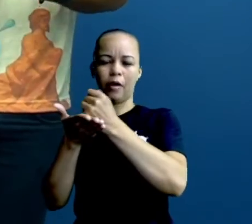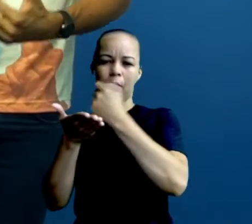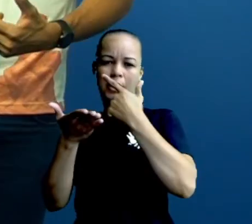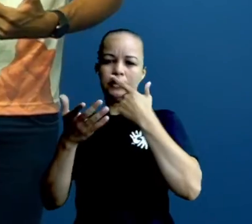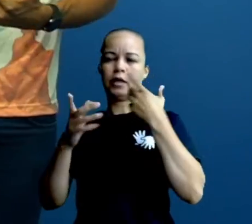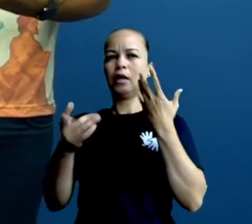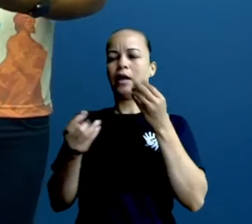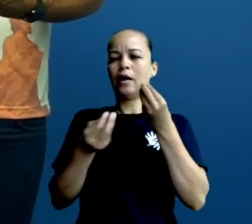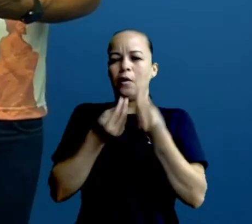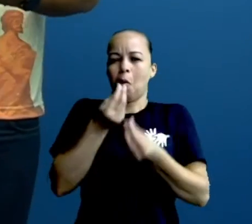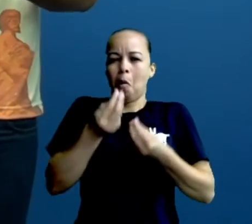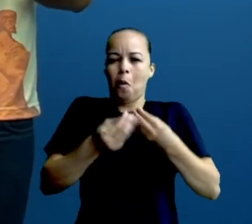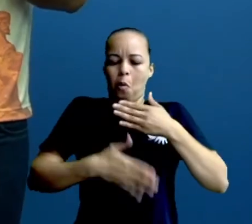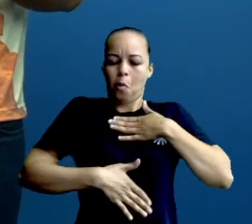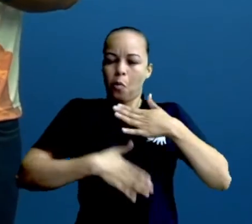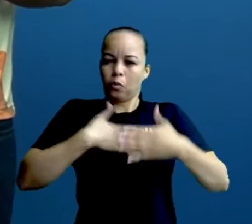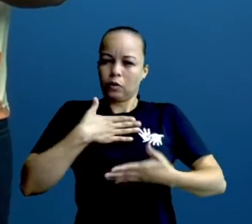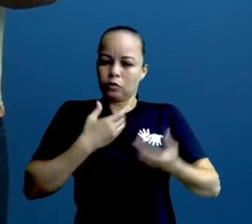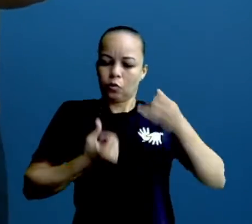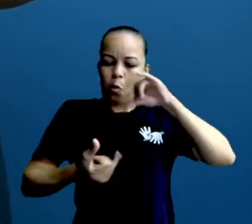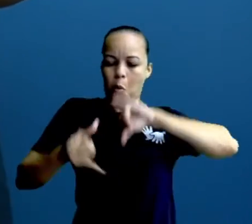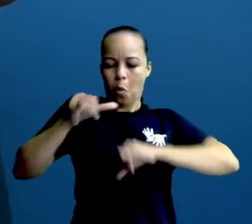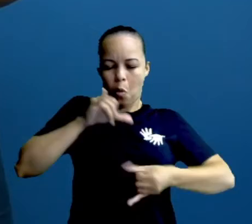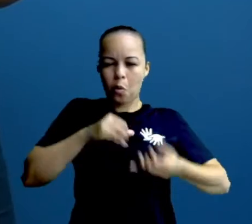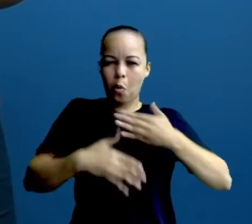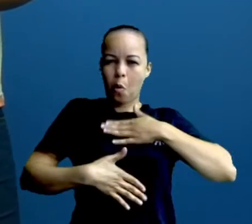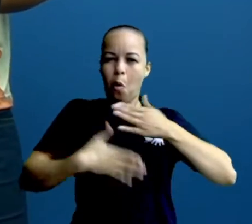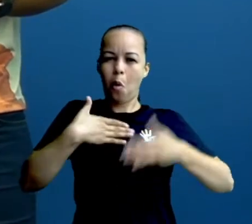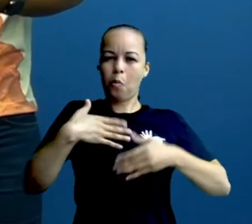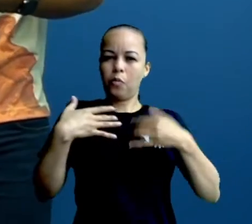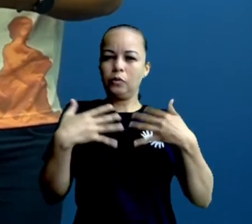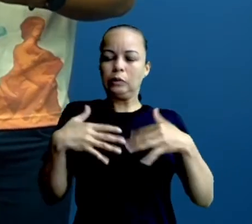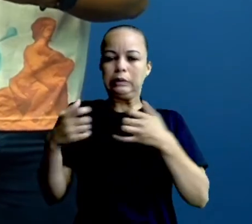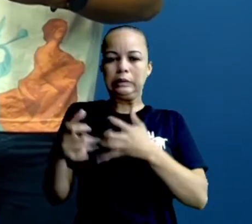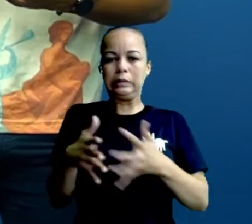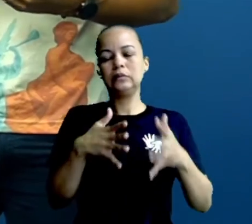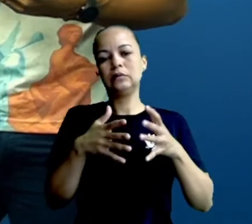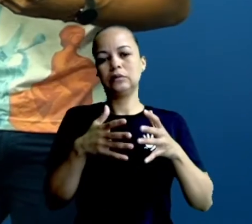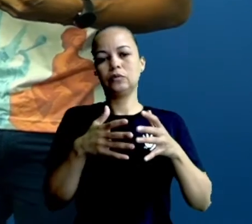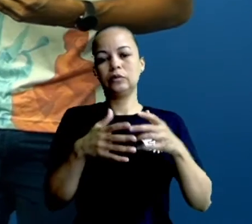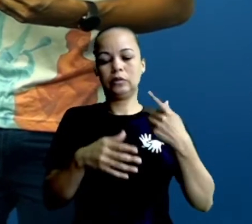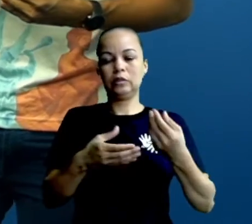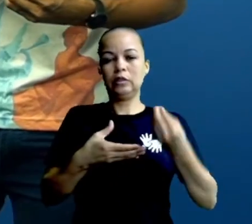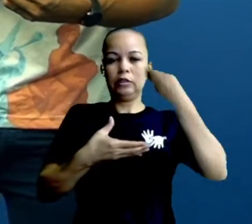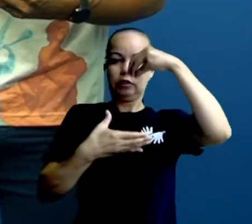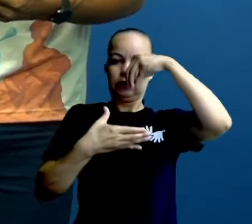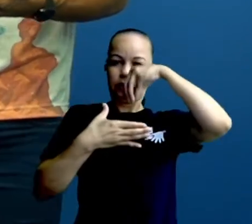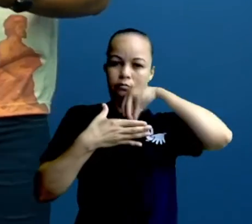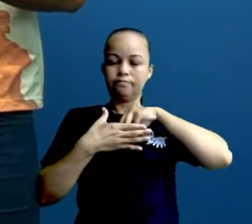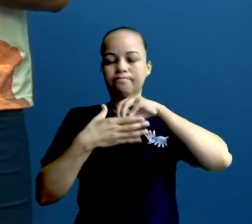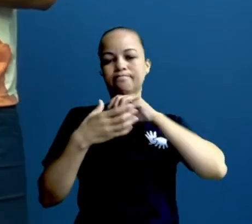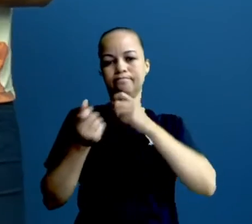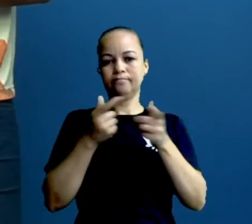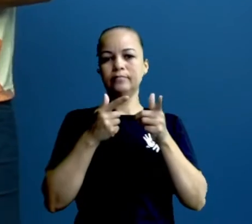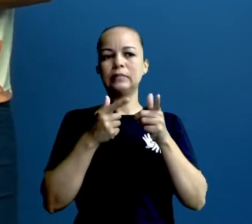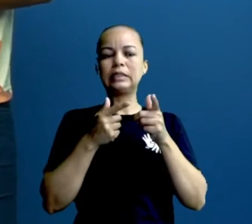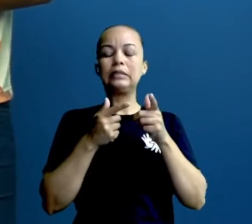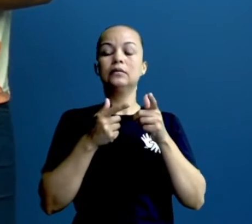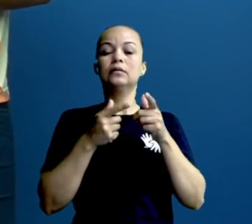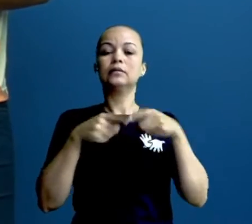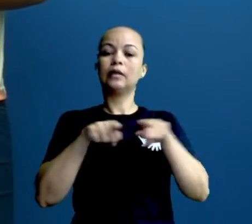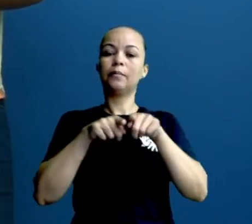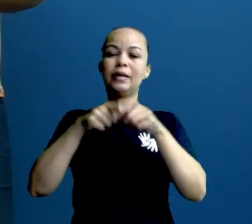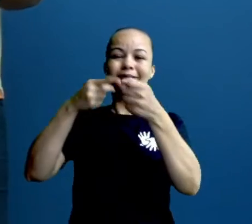causarem modificações bioquímicas no nosso organismo, quando nós fizermos essa ingestão desse medicamento, eles então